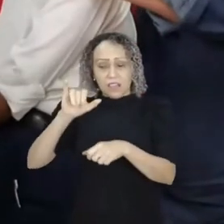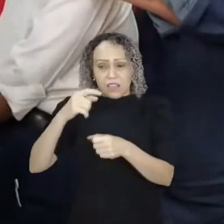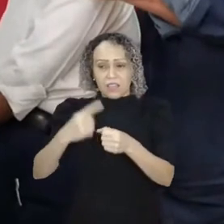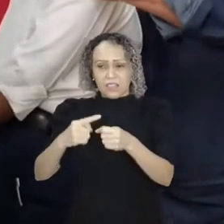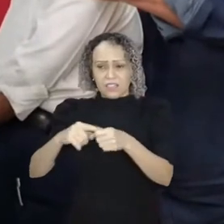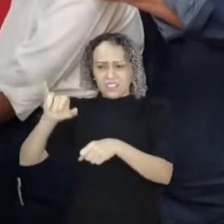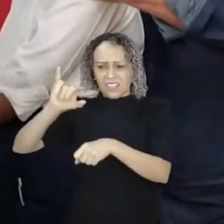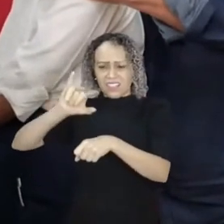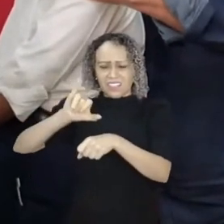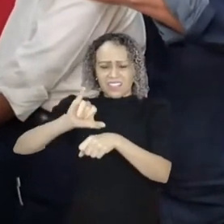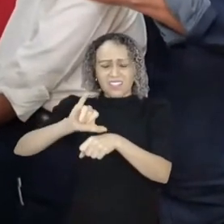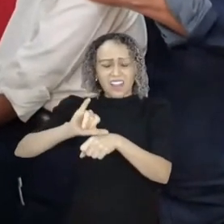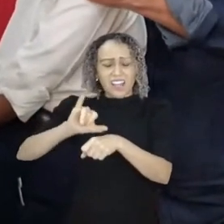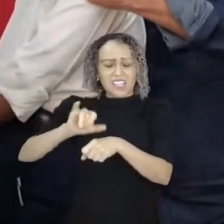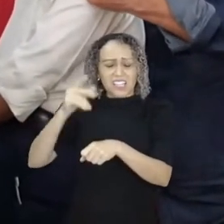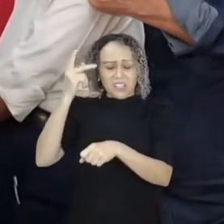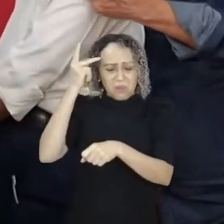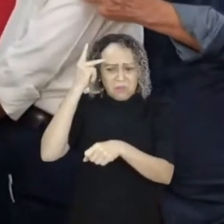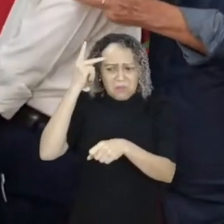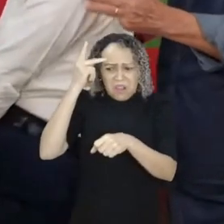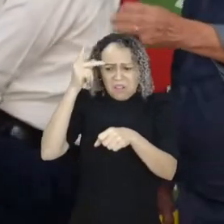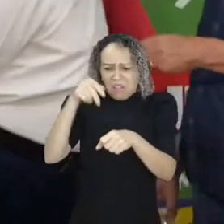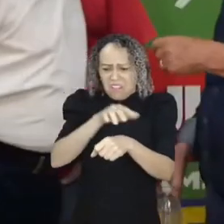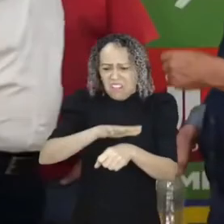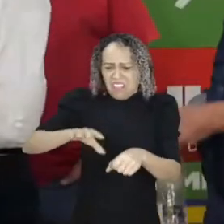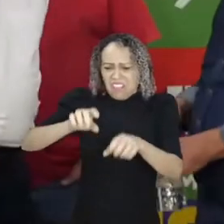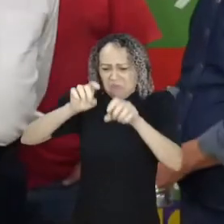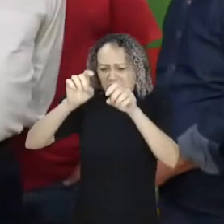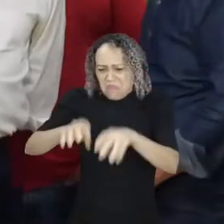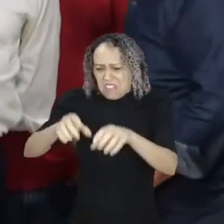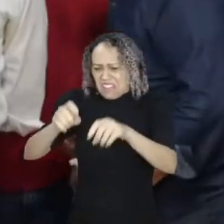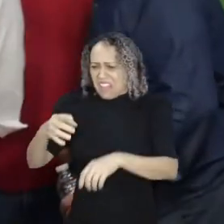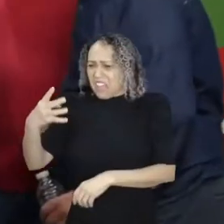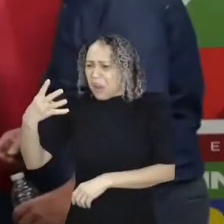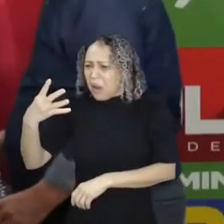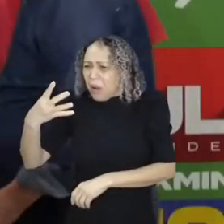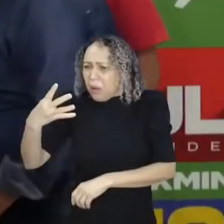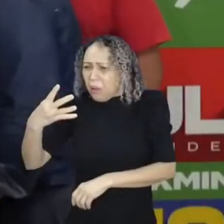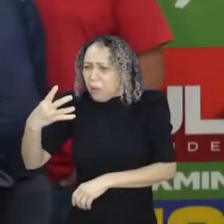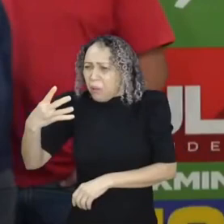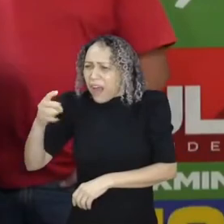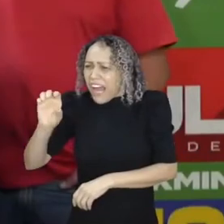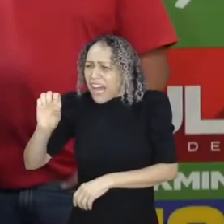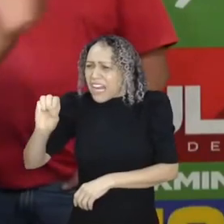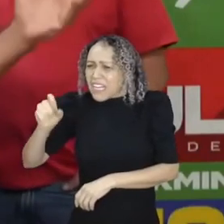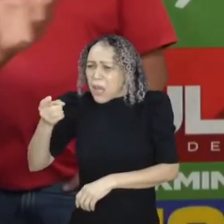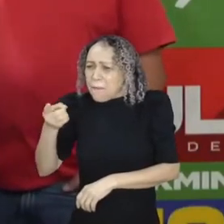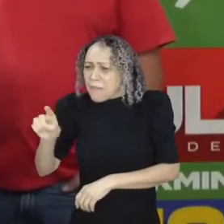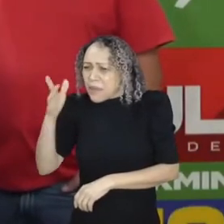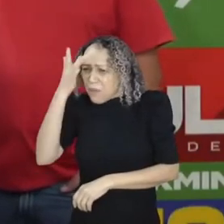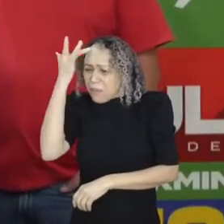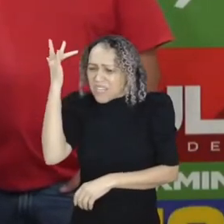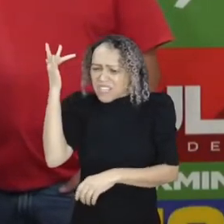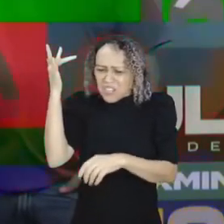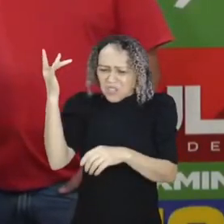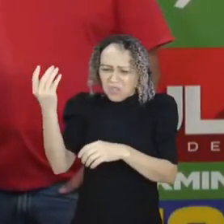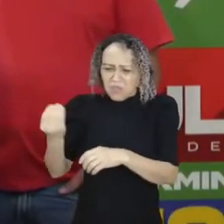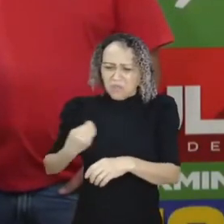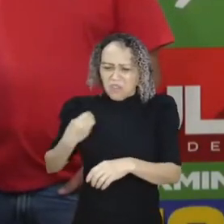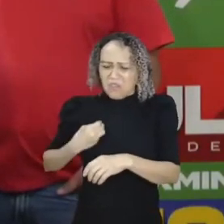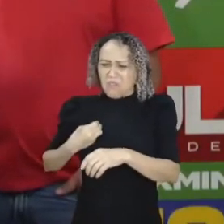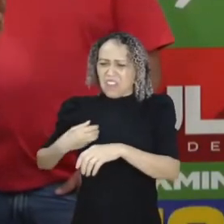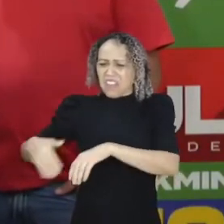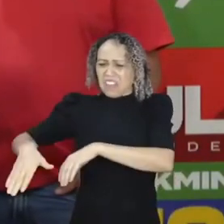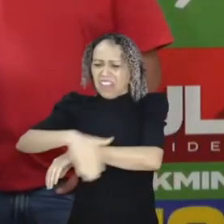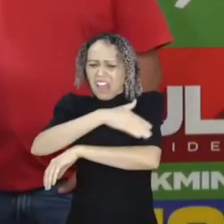muito abandonada, 40 mil pessoas em situação de rua. A Cracolândia foi espalhada para o estado inteiro, está um